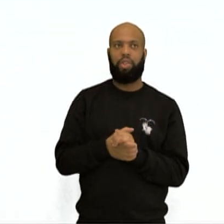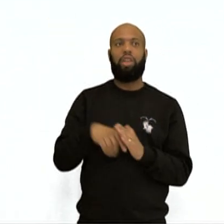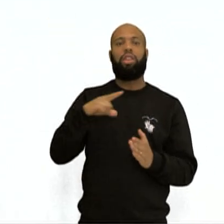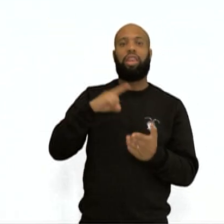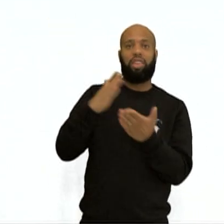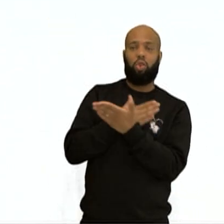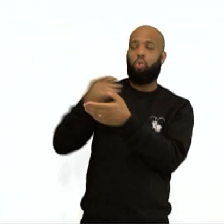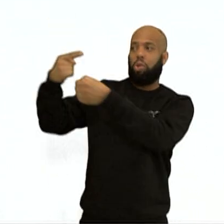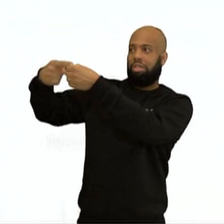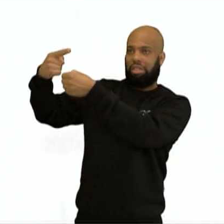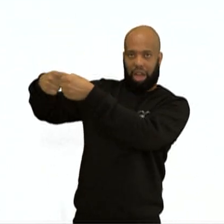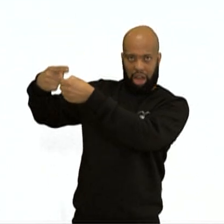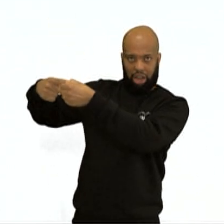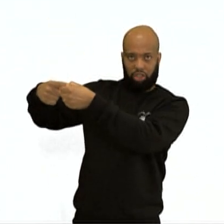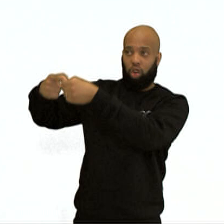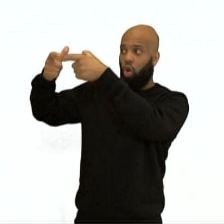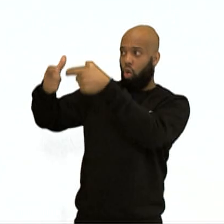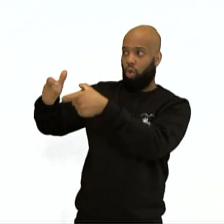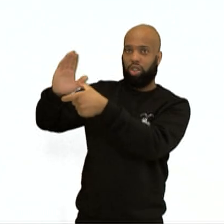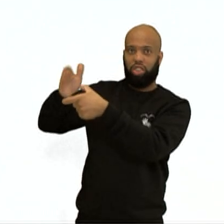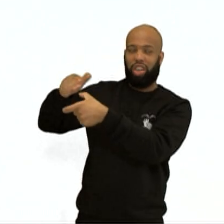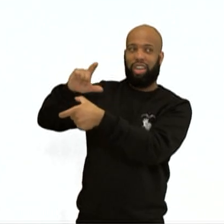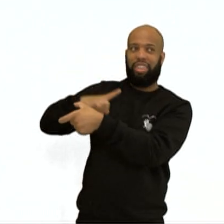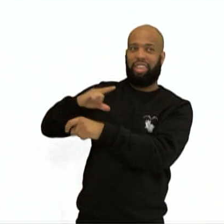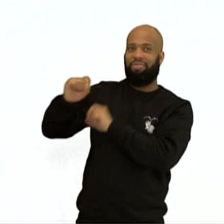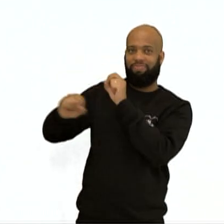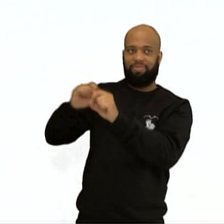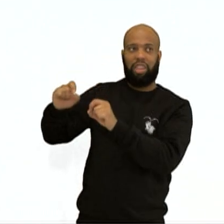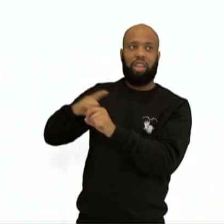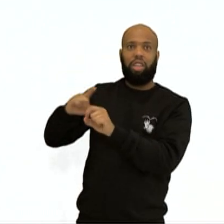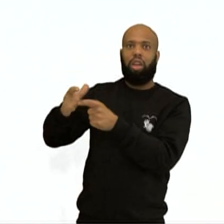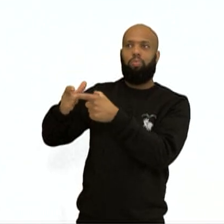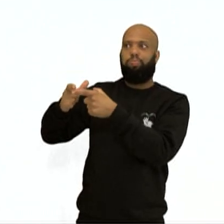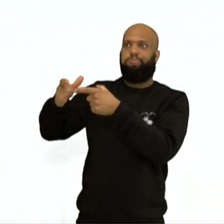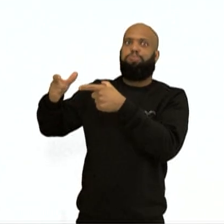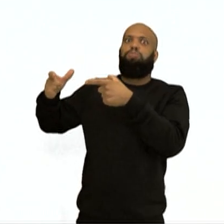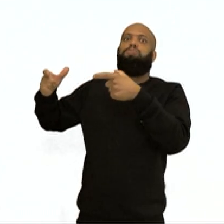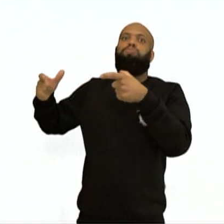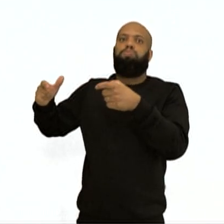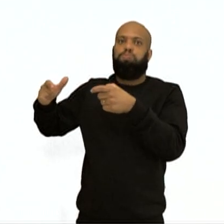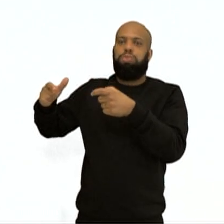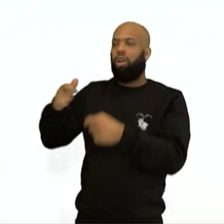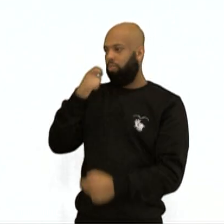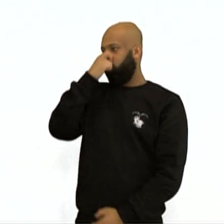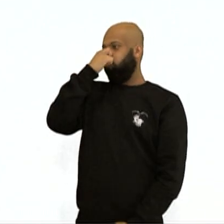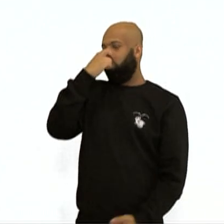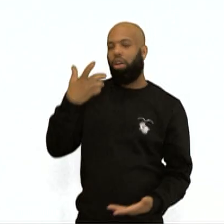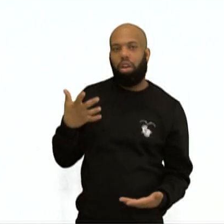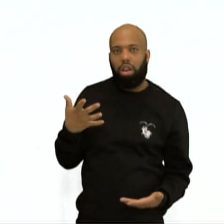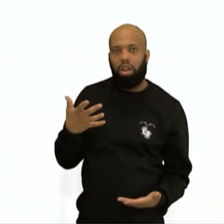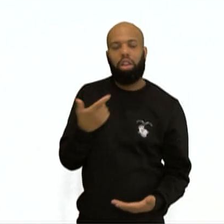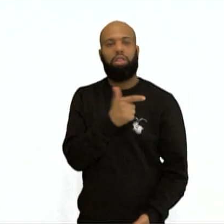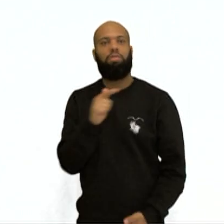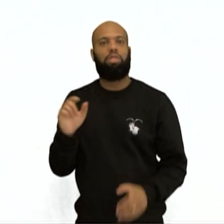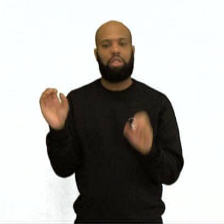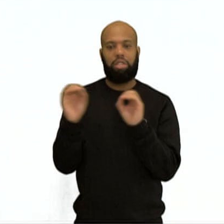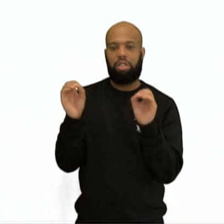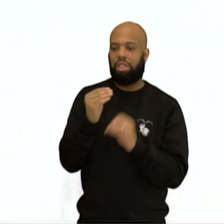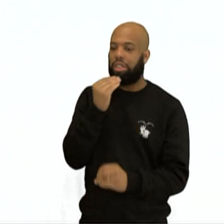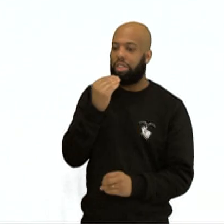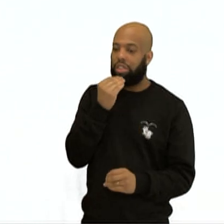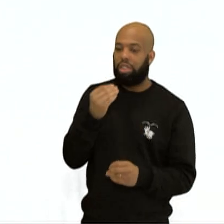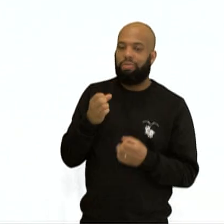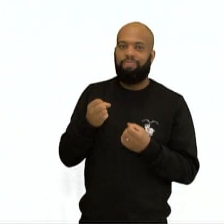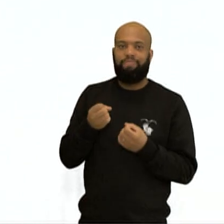algumas cidades ou de alguns locais que já estão com uma quantidade imensa de população e não estão oferecendo aquela ideia de